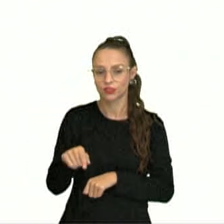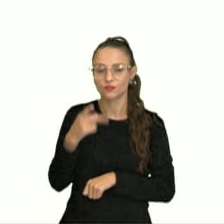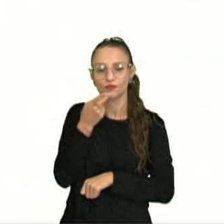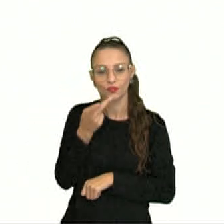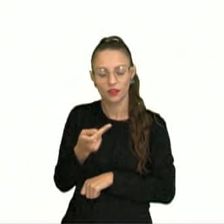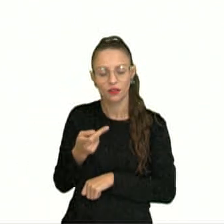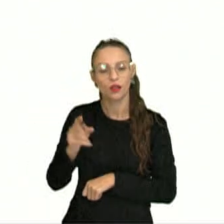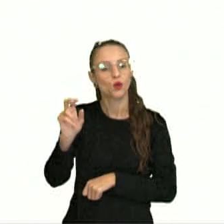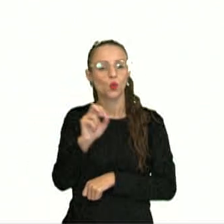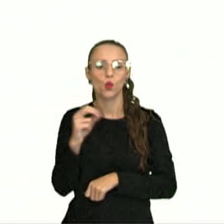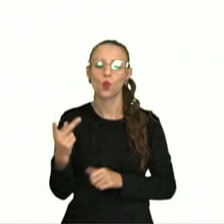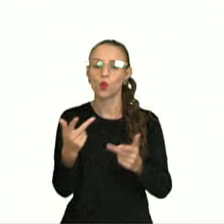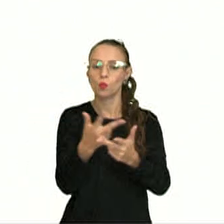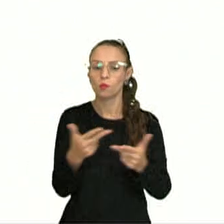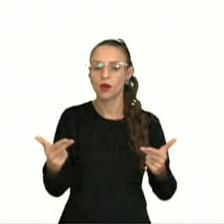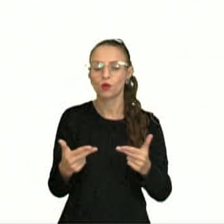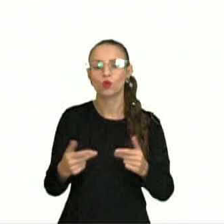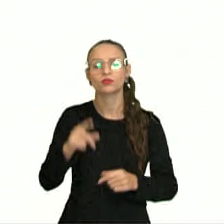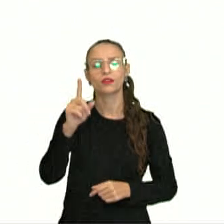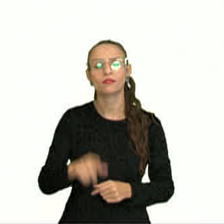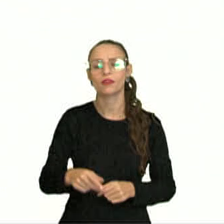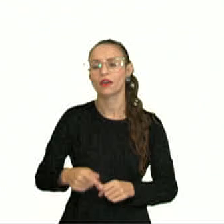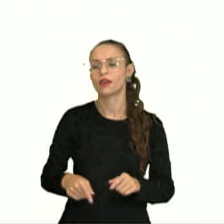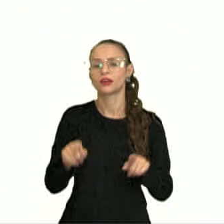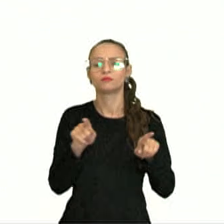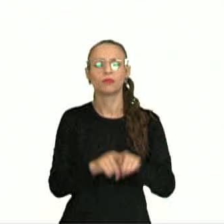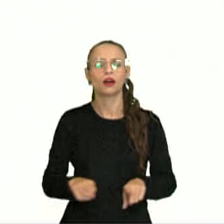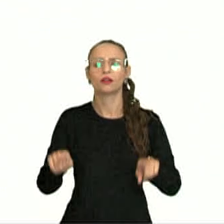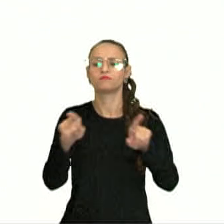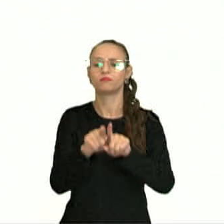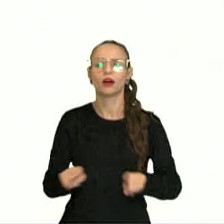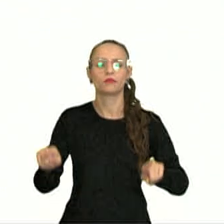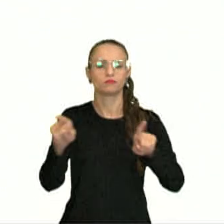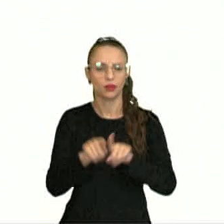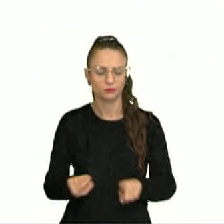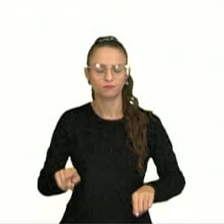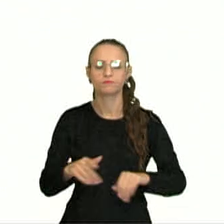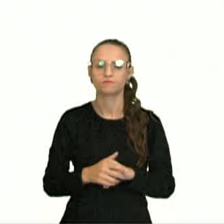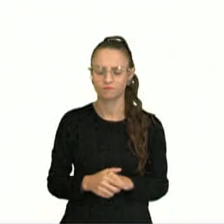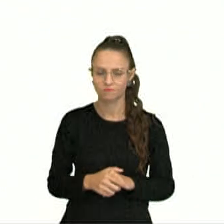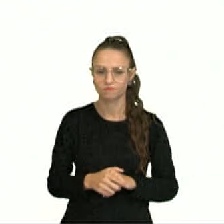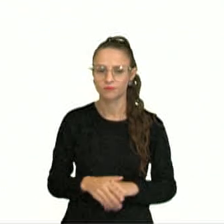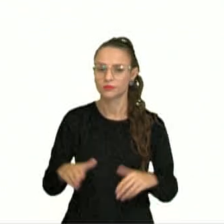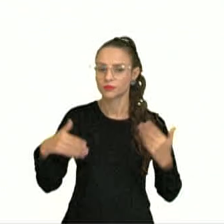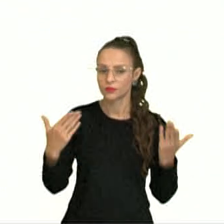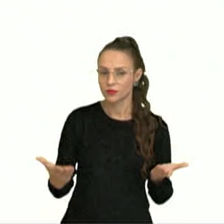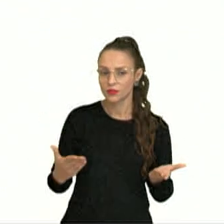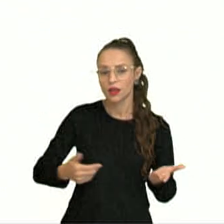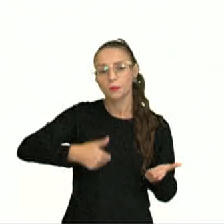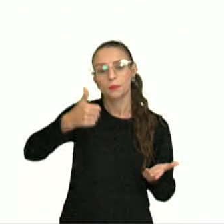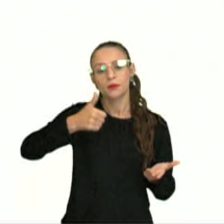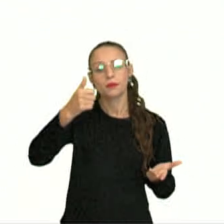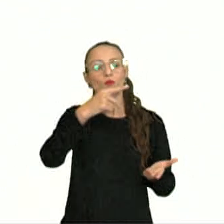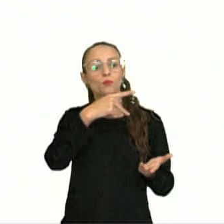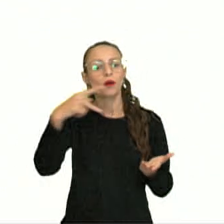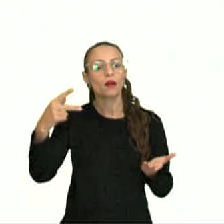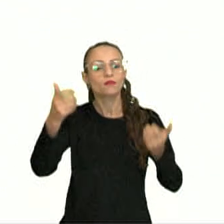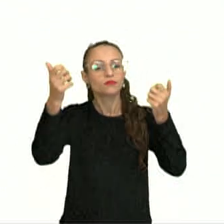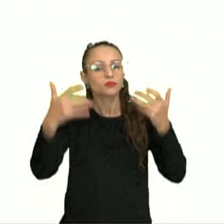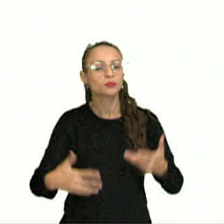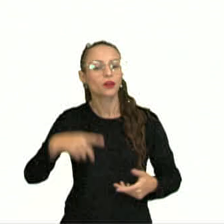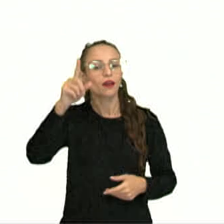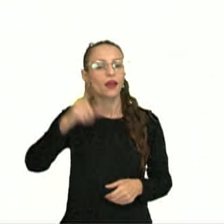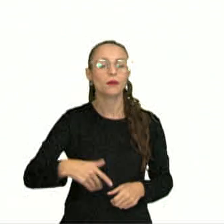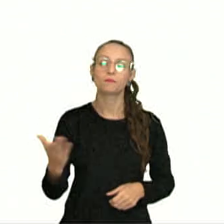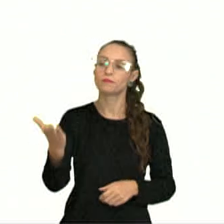fala, ou algo que é corriqueiro, habitual, né? Então, recolhe. Enquanto no primeiro parágrafo foi usado o